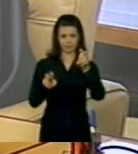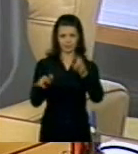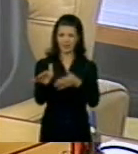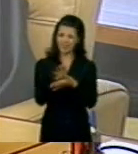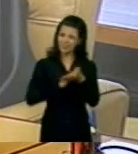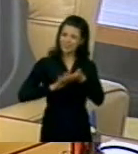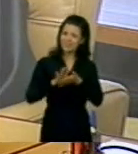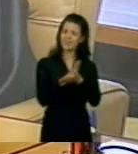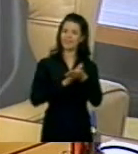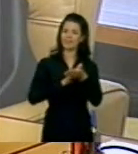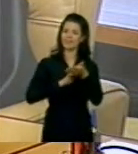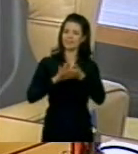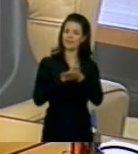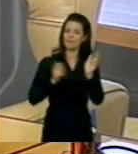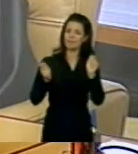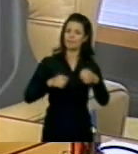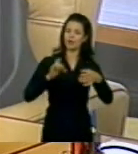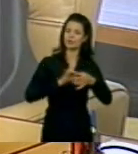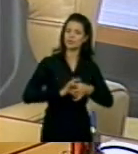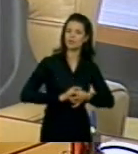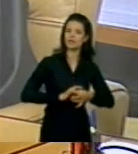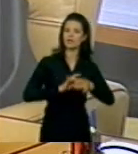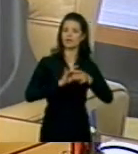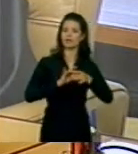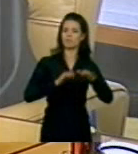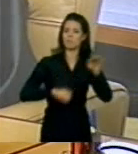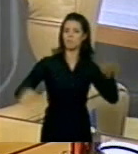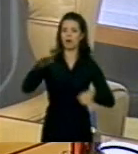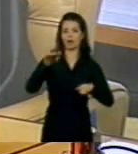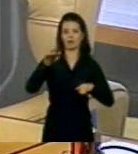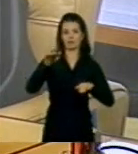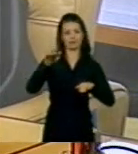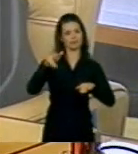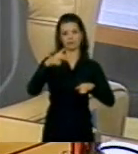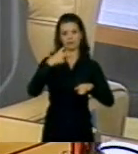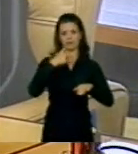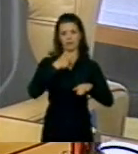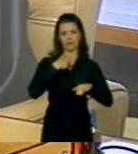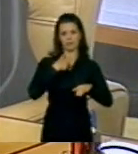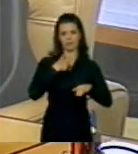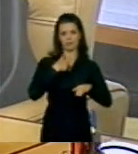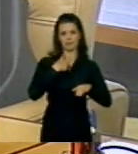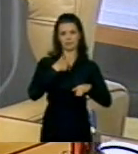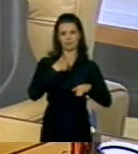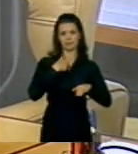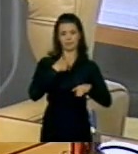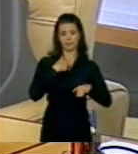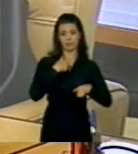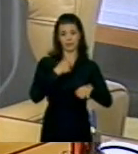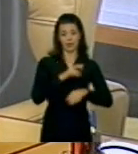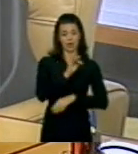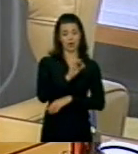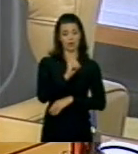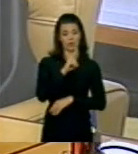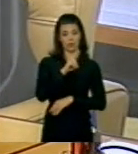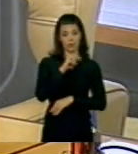nada pode autorizar o desequilíbrio entre os cidadãos da República. O reconhecimento da prerrogativa de foro perante o Supremo